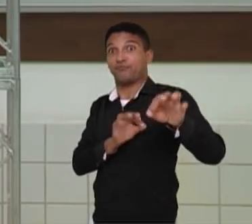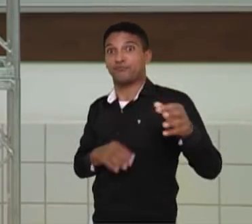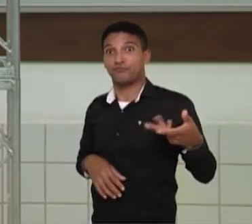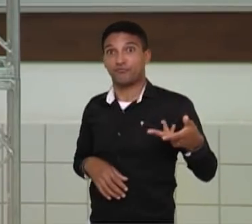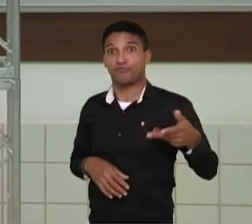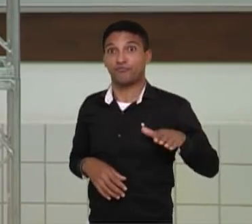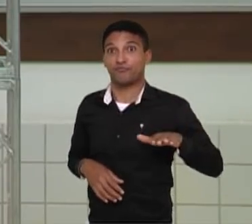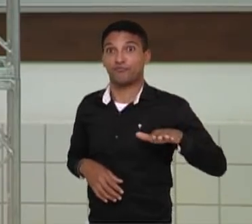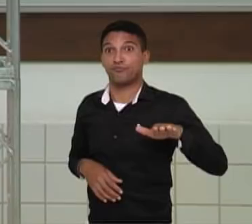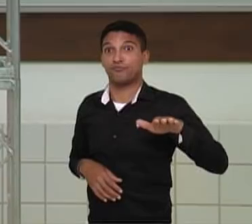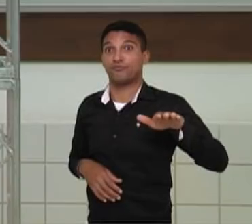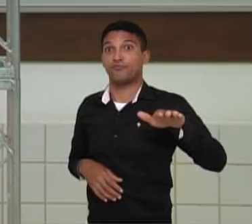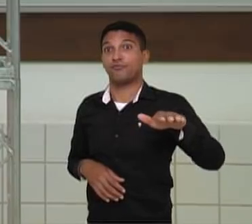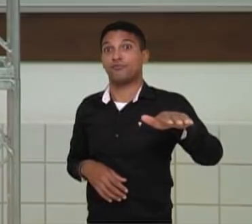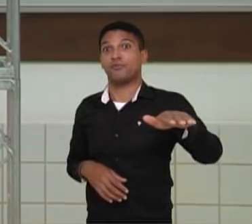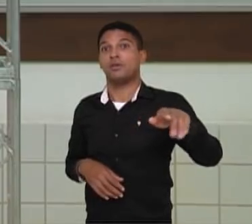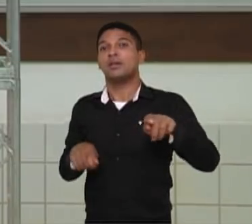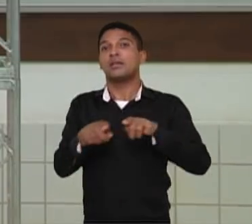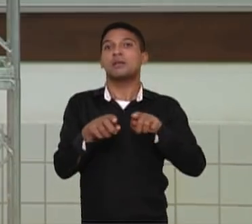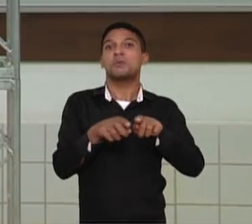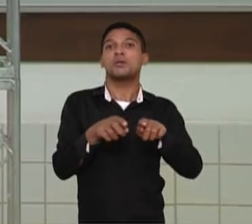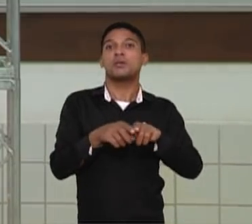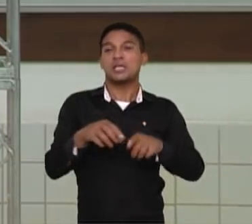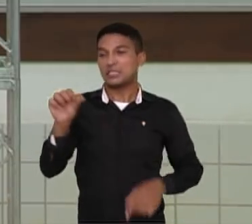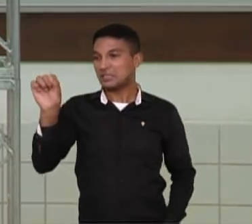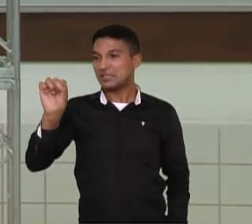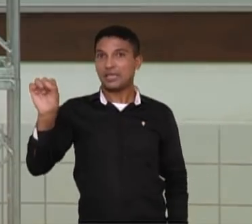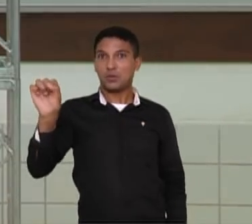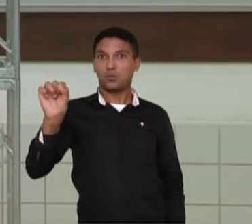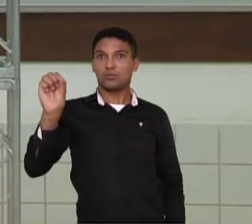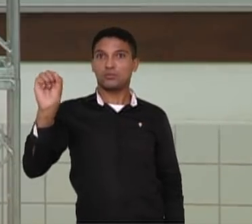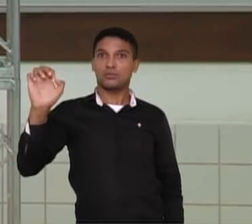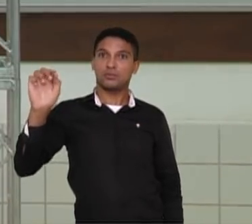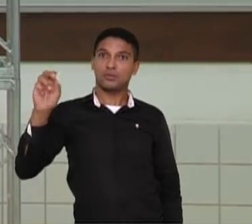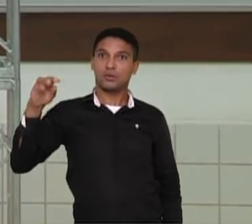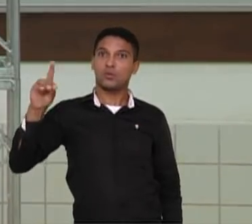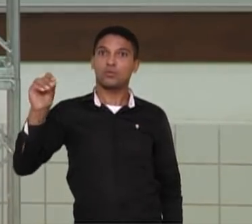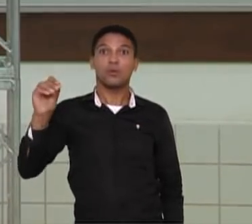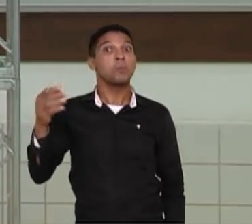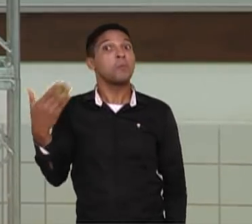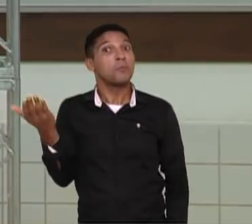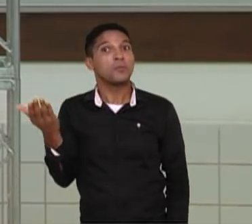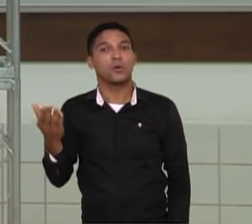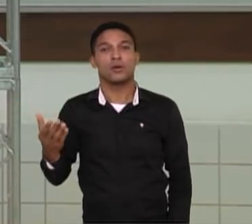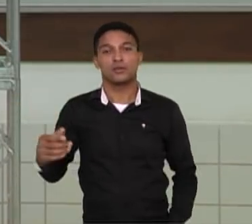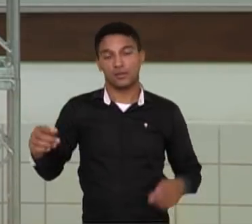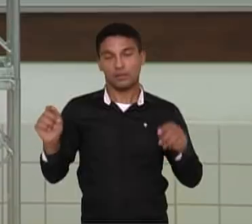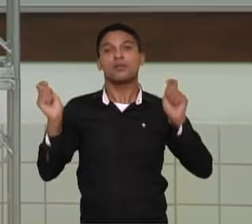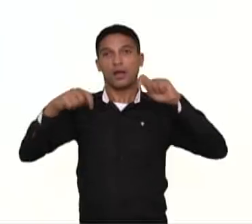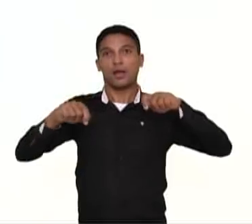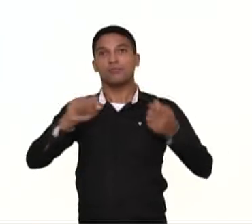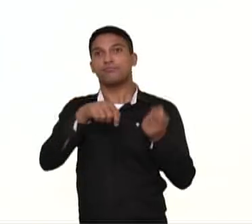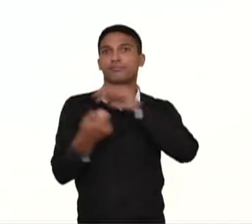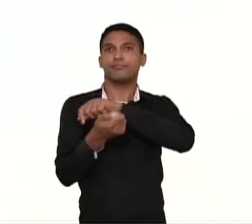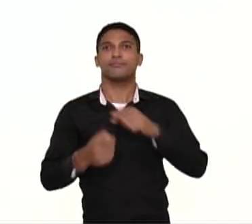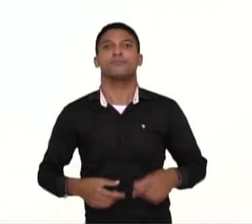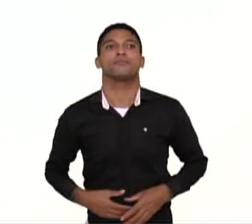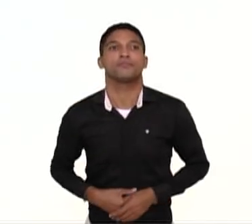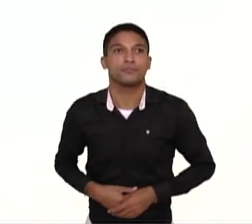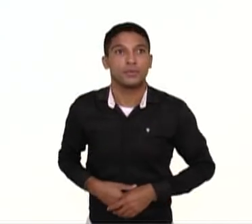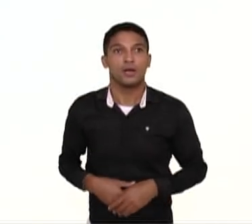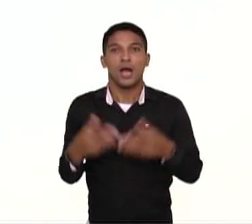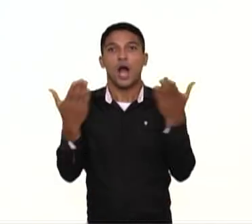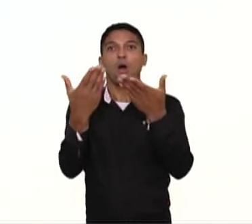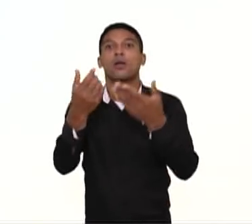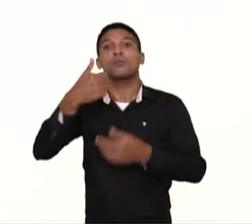por hora. Isso aí são spoilers do futuro. Aí. Então vejamos o seguinte, ó. Primeiro quiz para você. Se esse